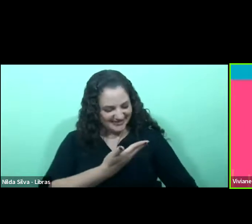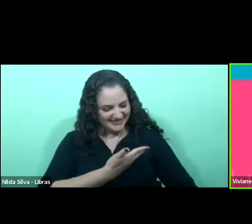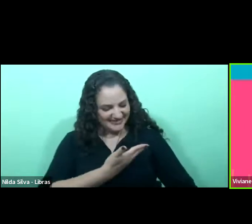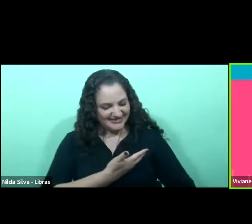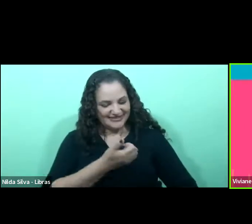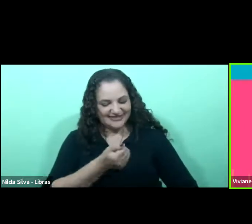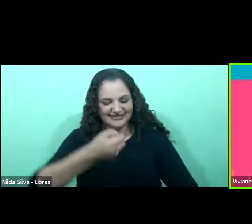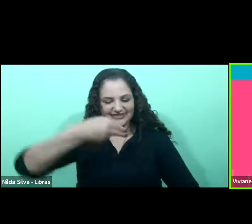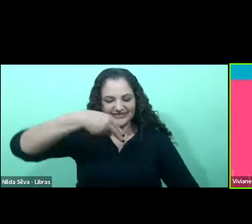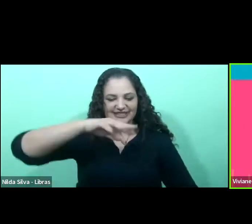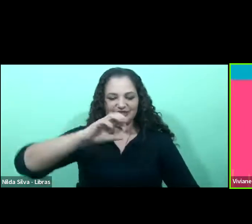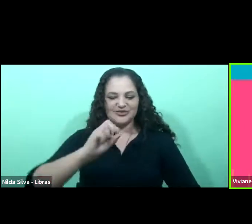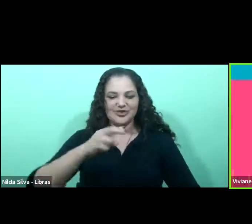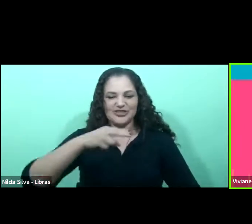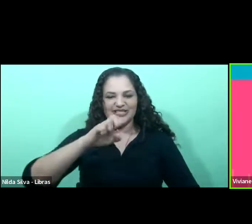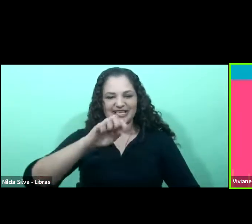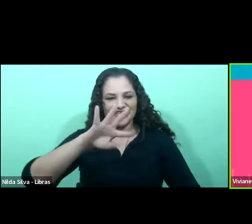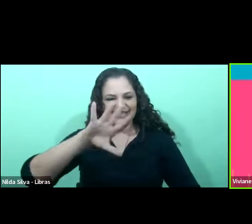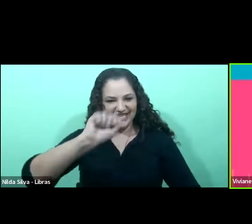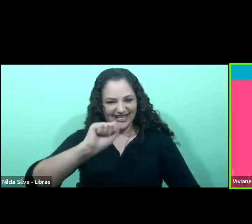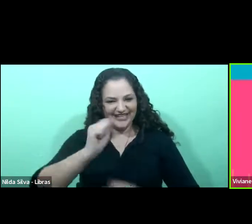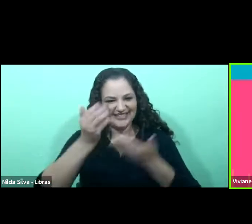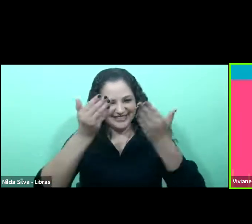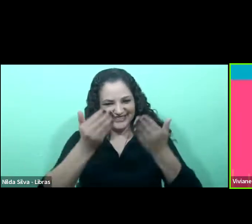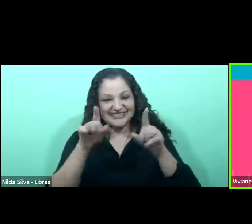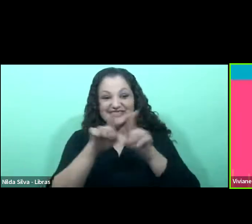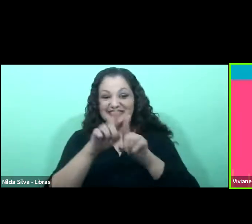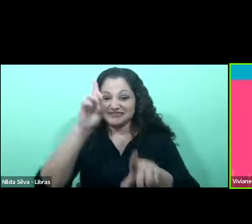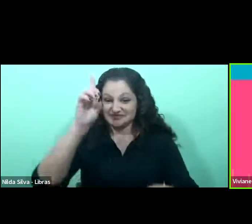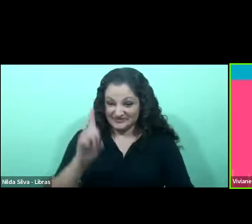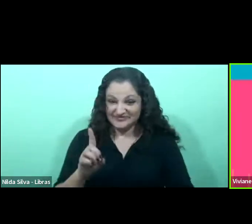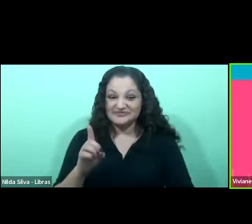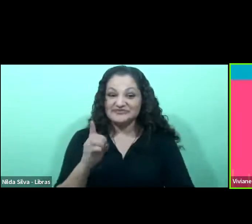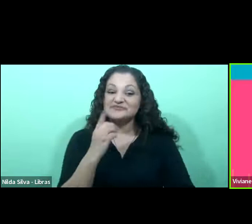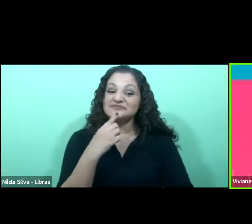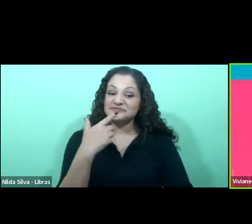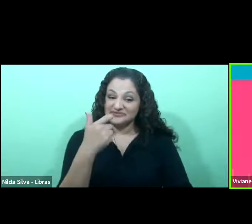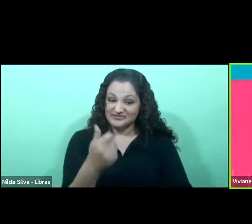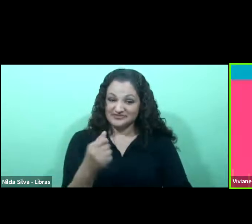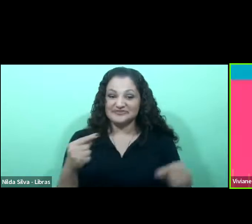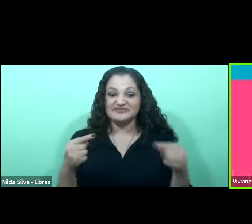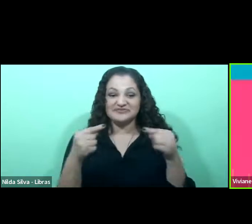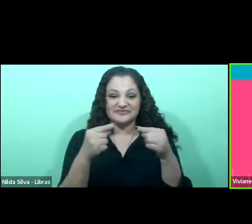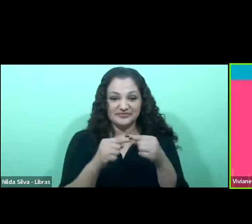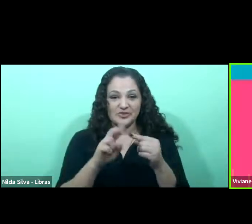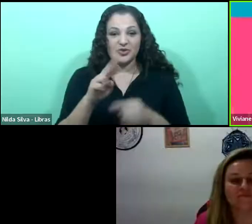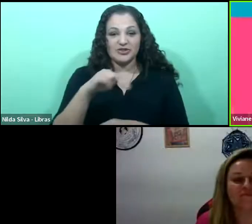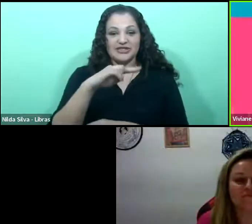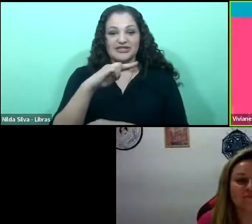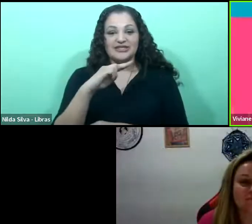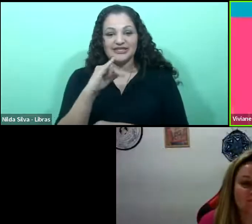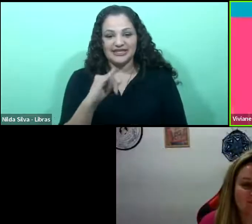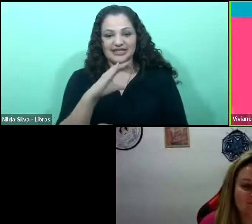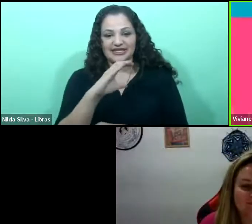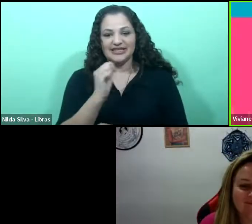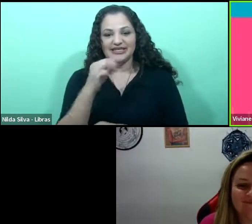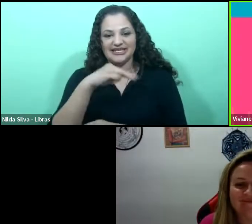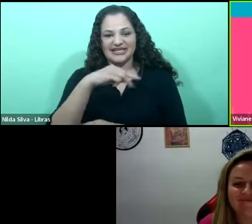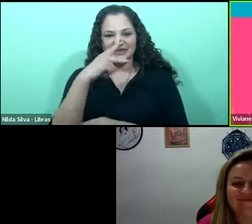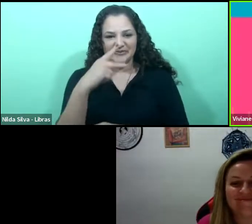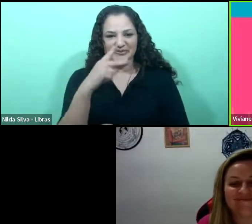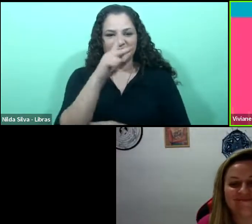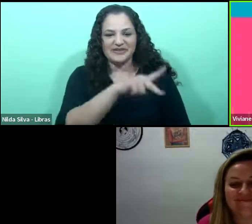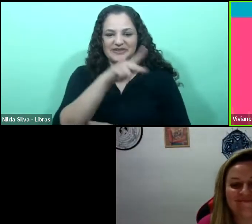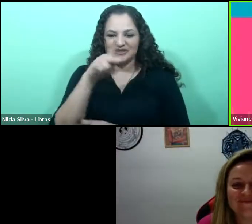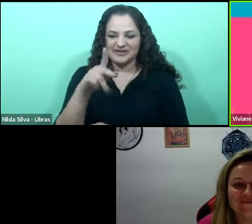Antonieta Megali, que também é doutora em Linguística Aplicada pela Unicamp e é professora do Departamento